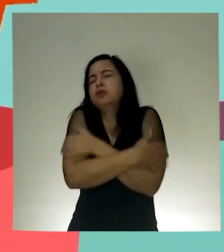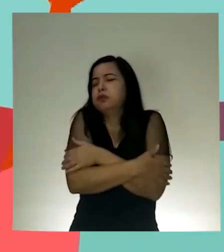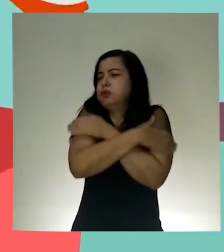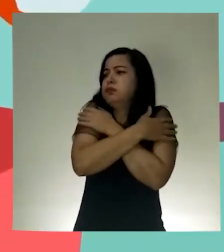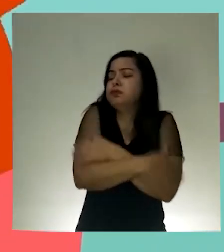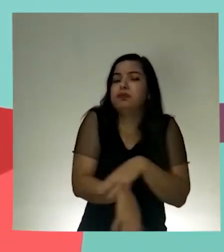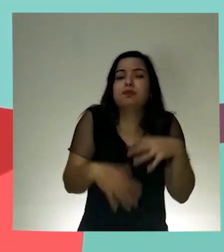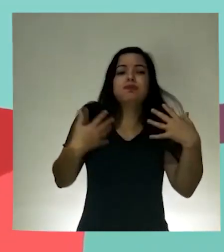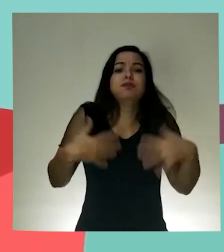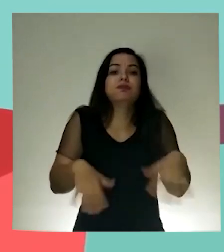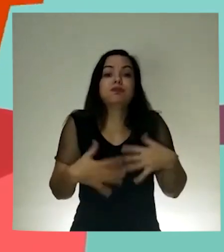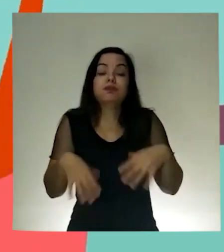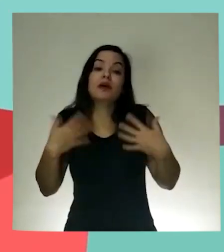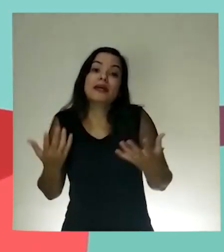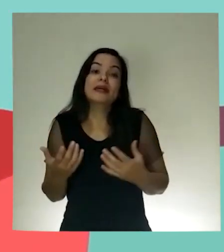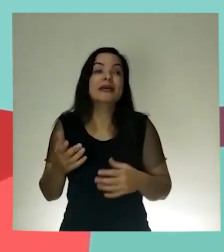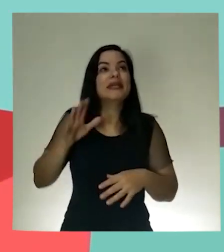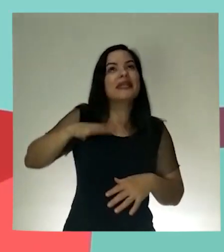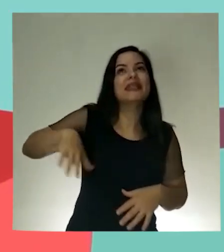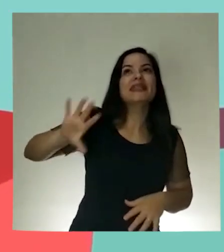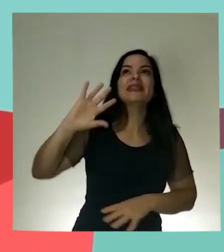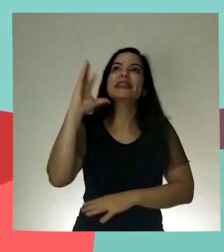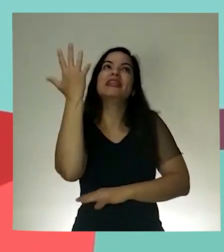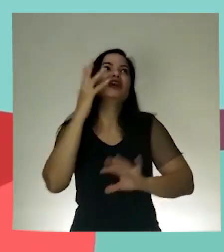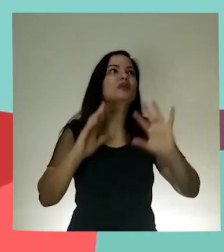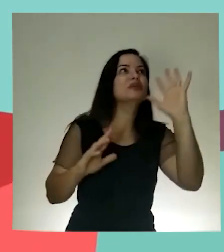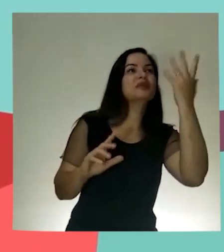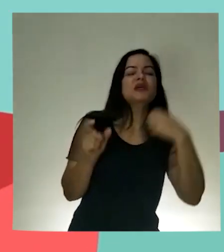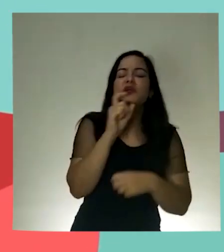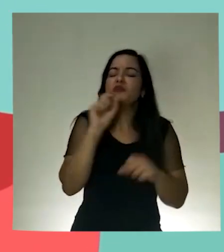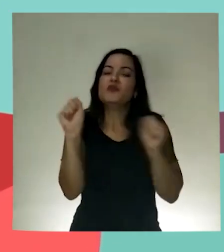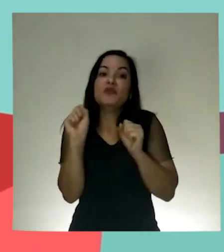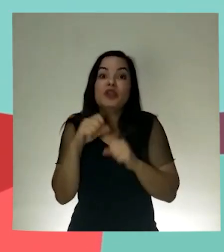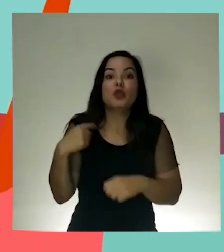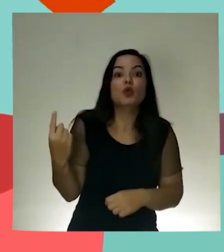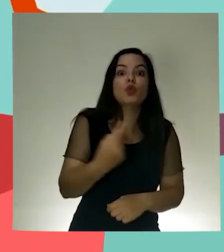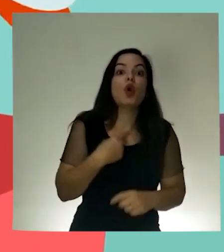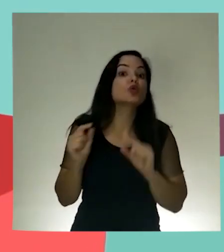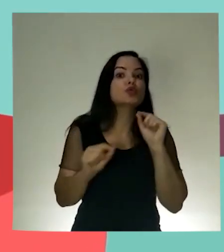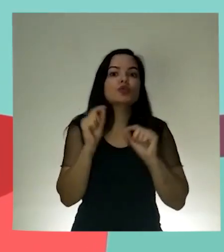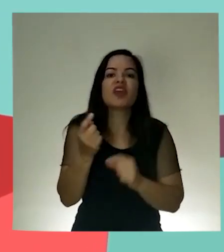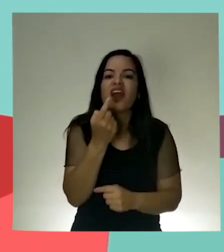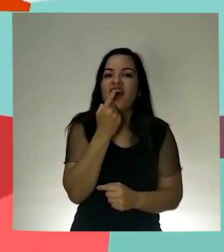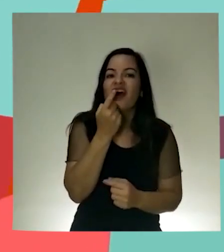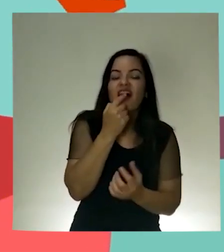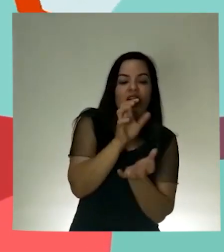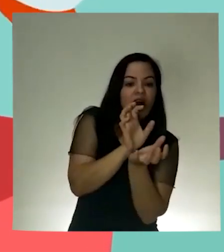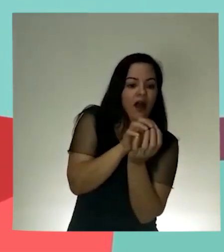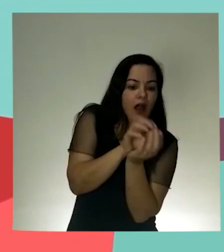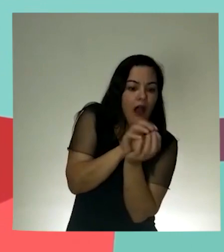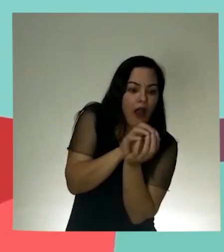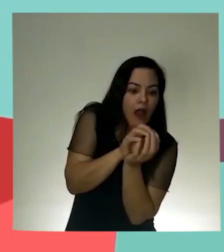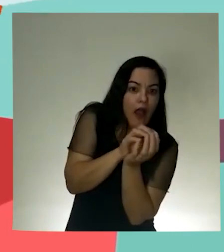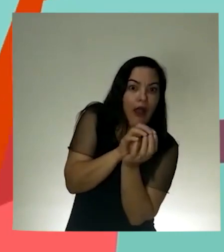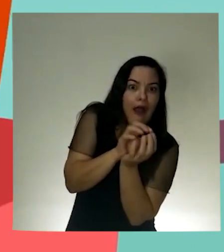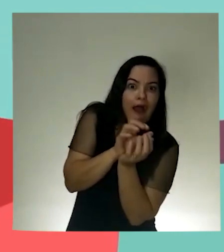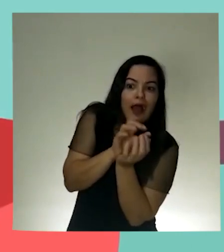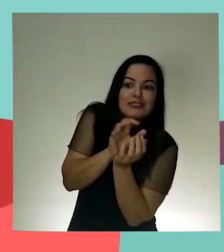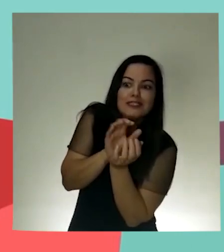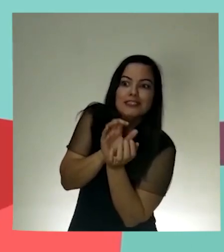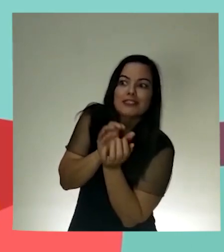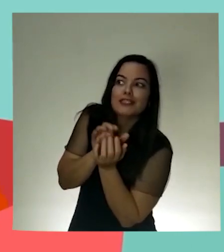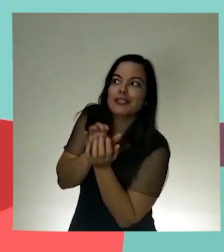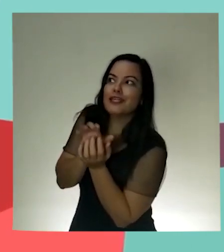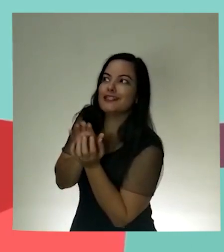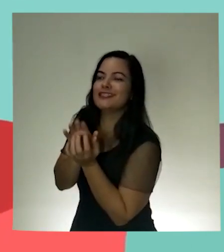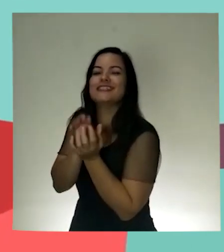No frio a gente bate o dente, bate, bate o dente. No frio a gente bate o dente,